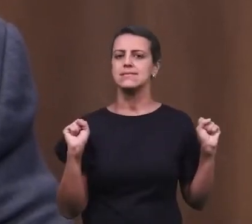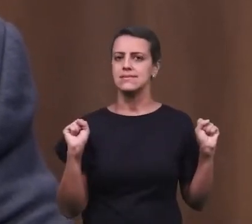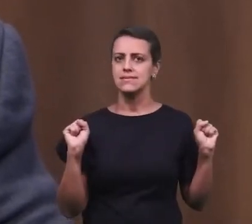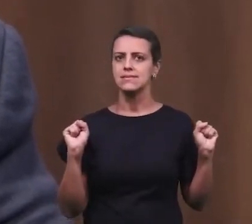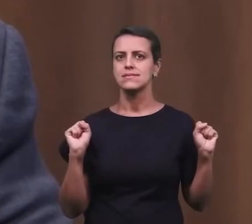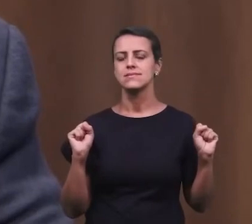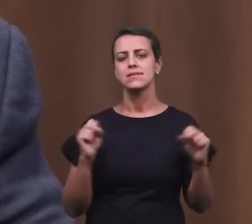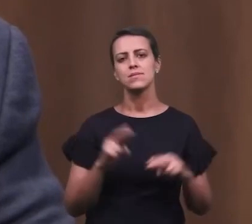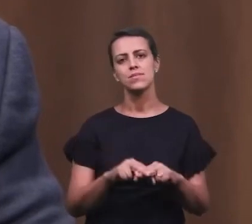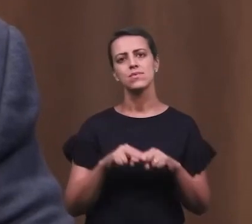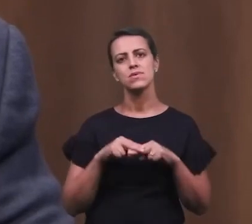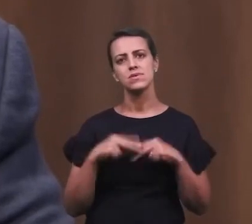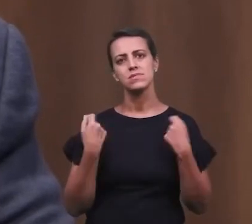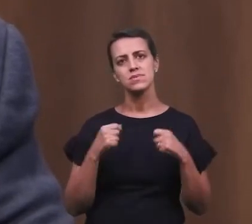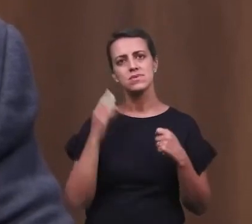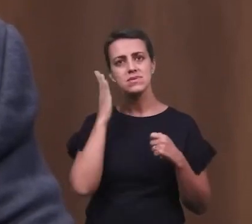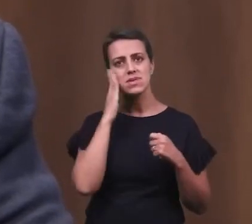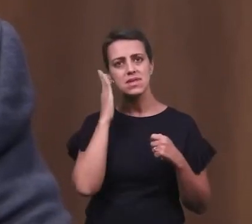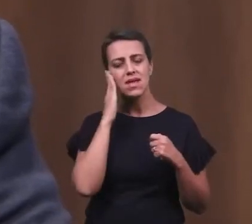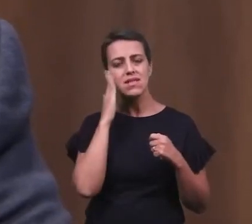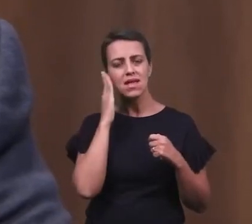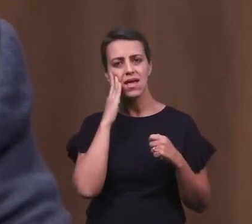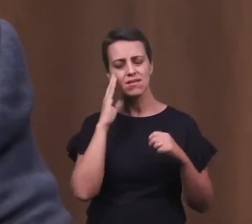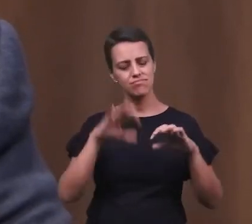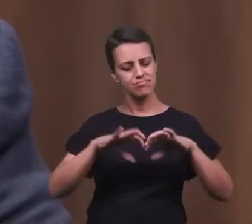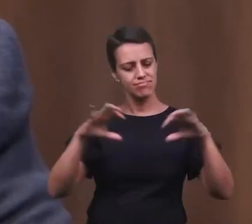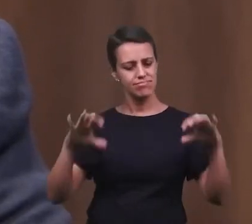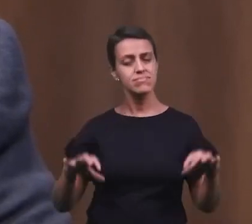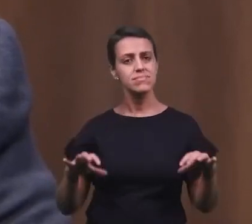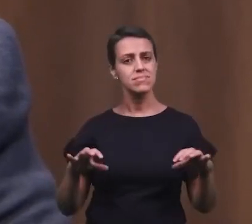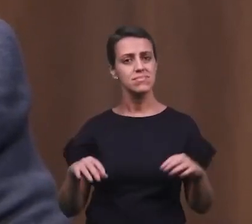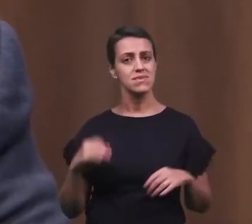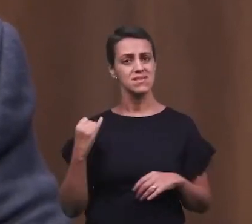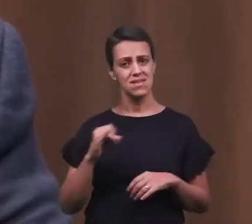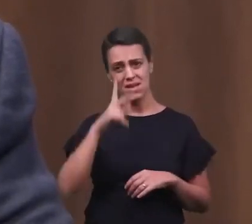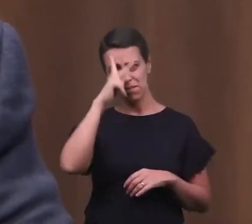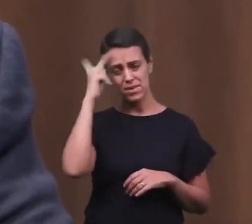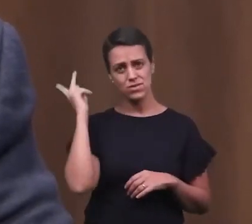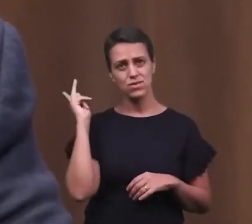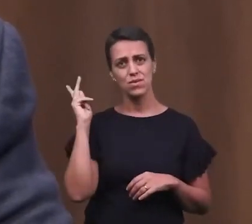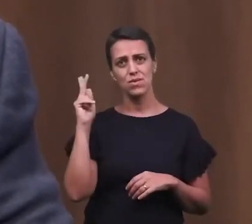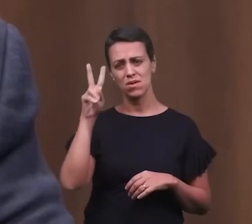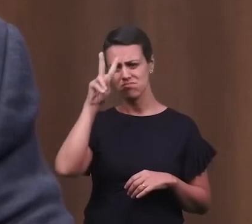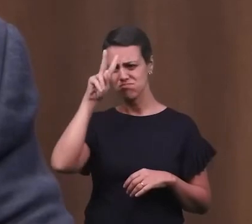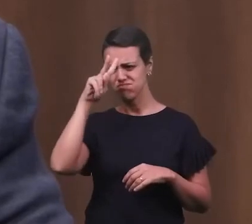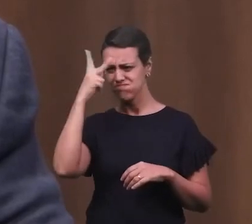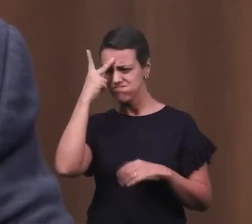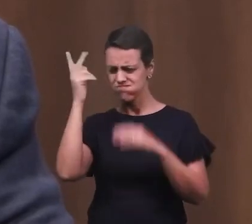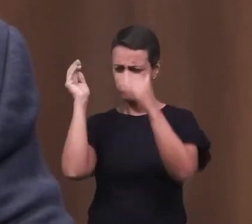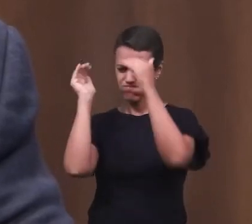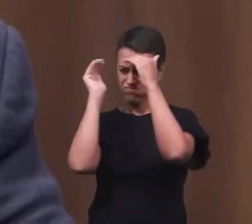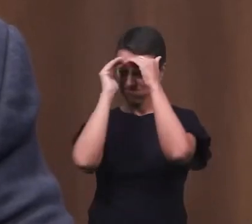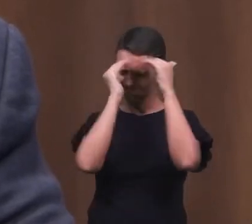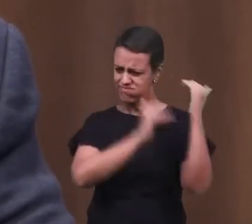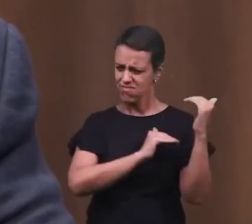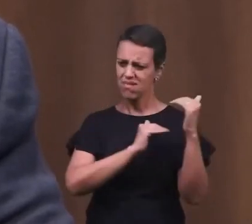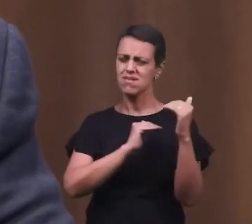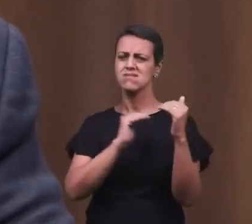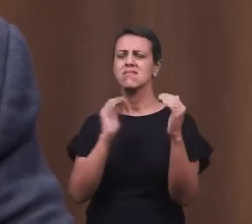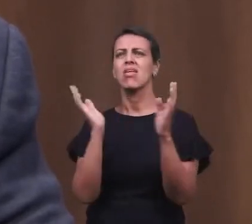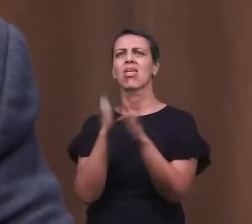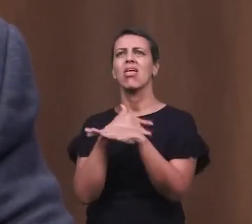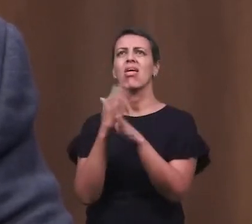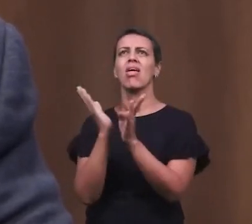entendermos esses dois momentos. Enquanto ele está sendo rebelde, no sentido de desobediente, alheio às coisas do Senhor,